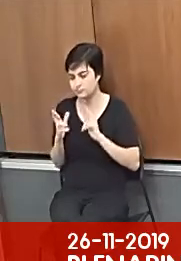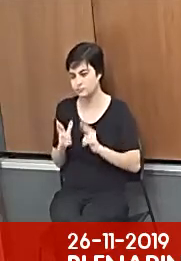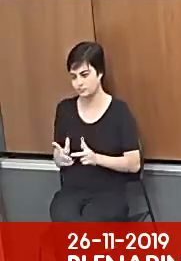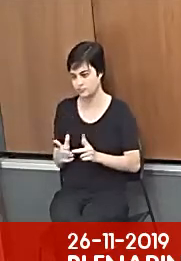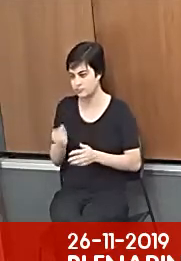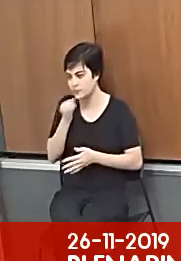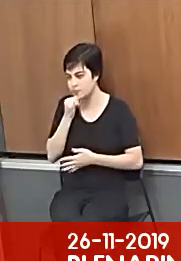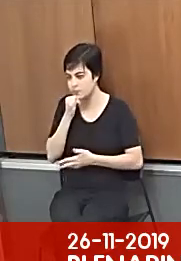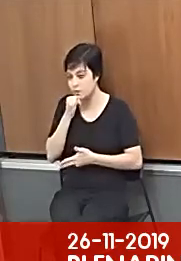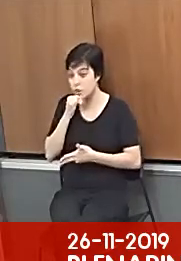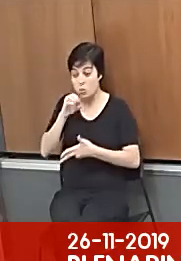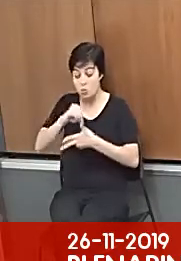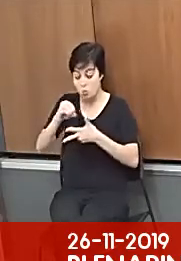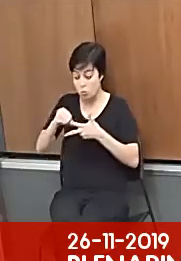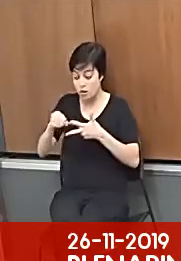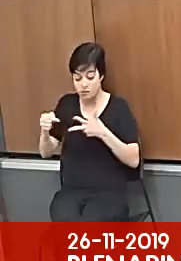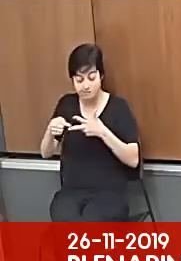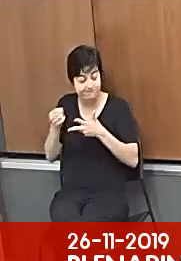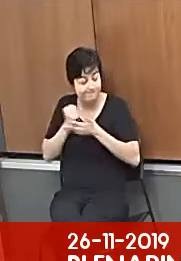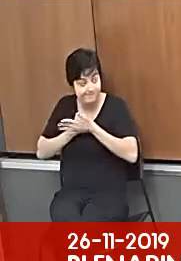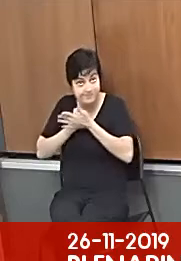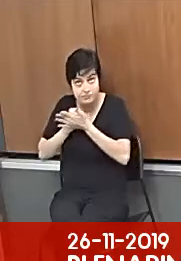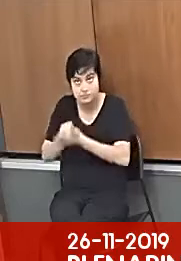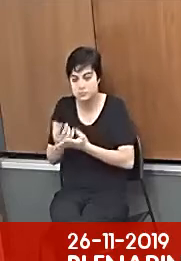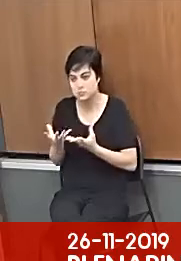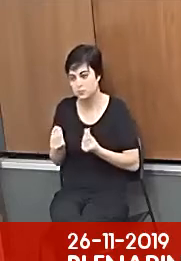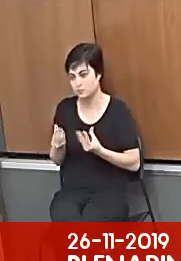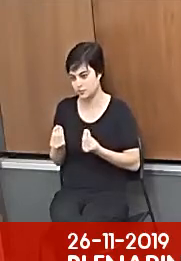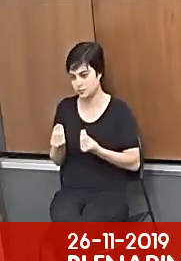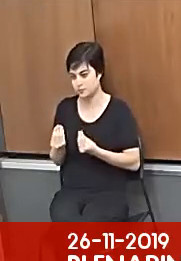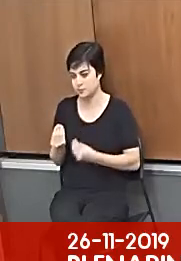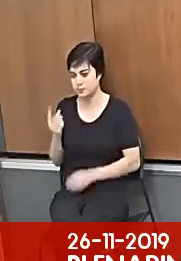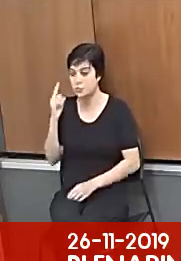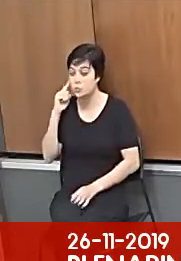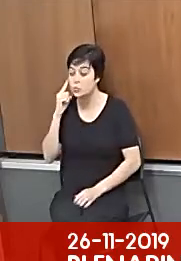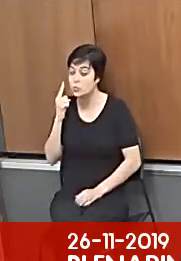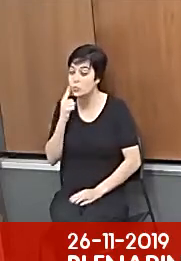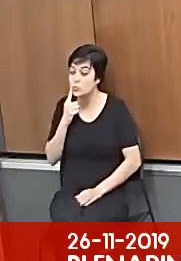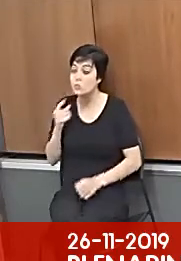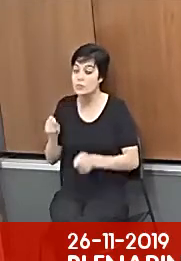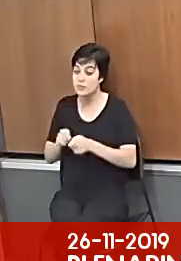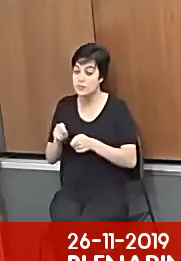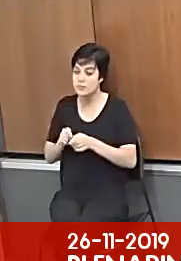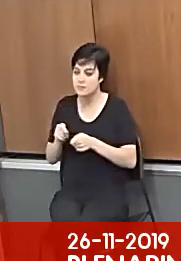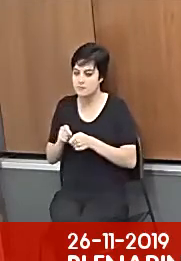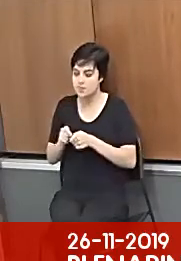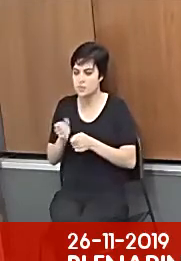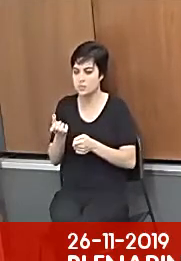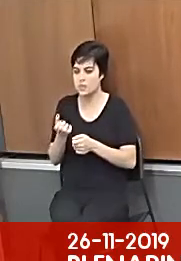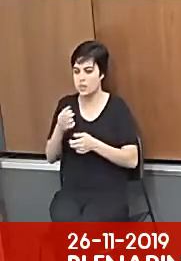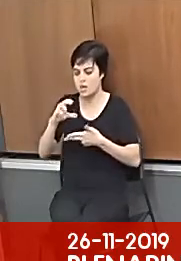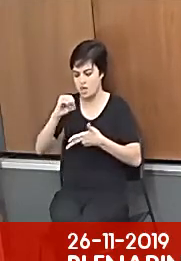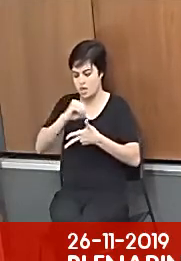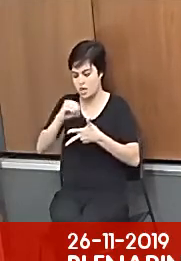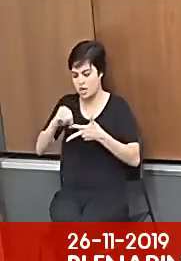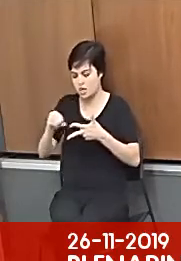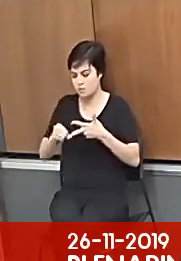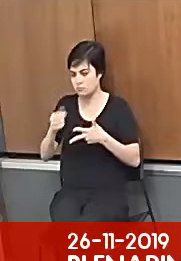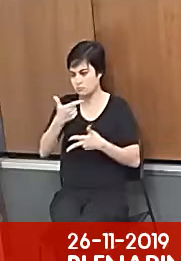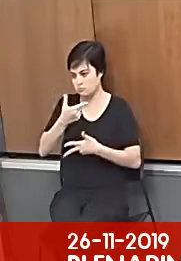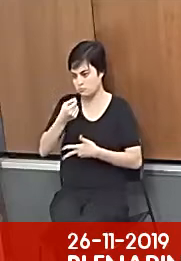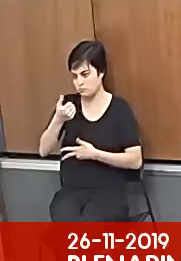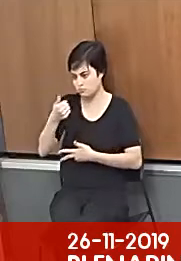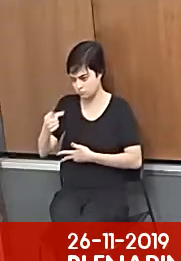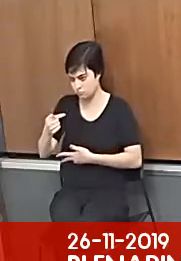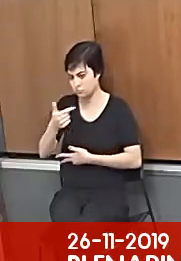de 2016 contribui muito com isso. Por exemplo, os surdos que fizeram o Enem em 2017, em 2018 e